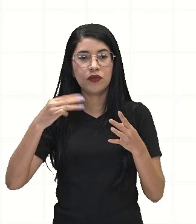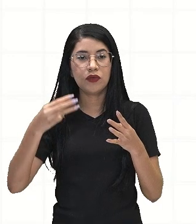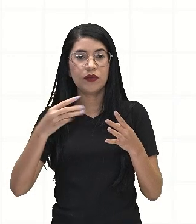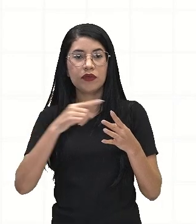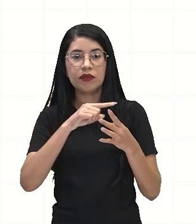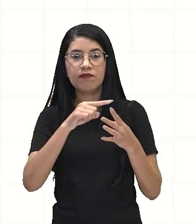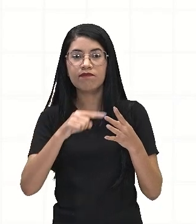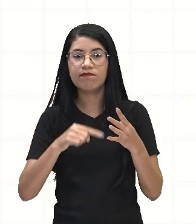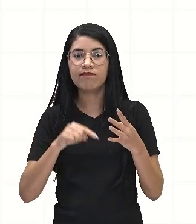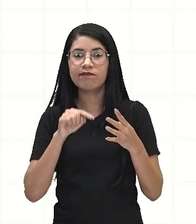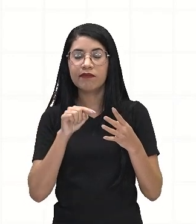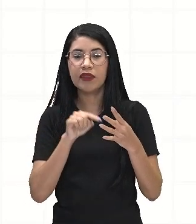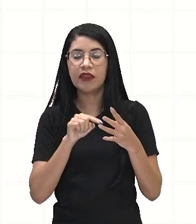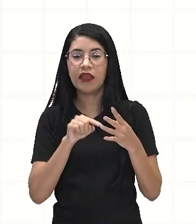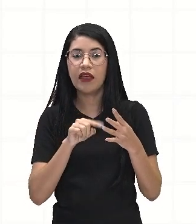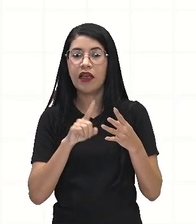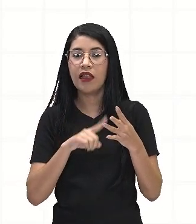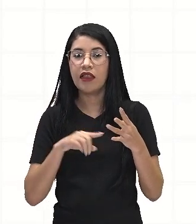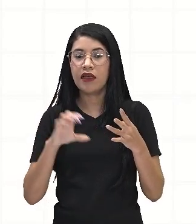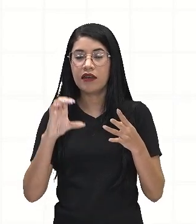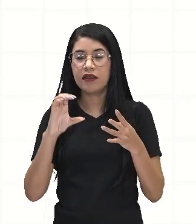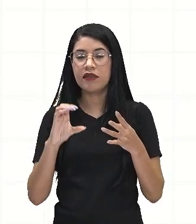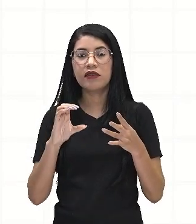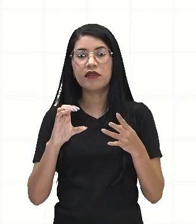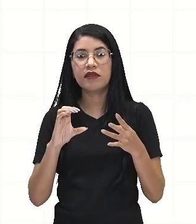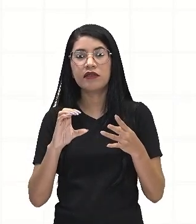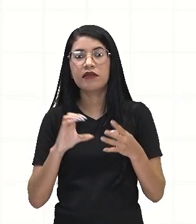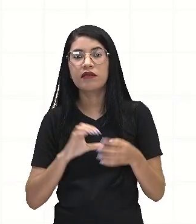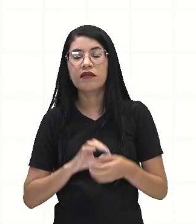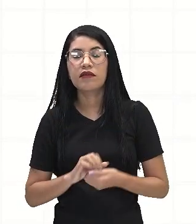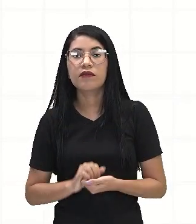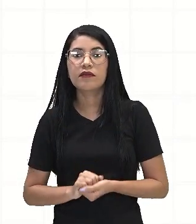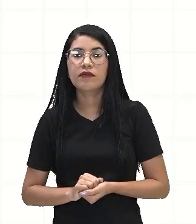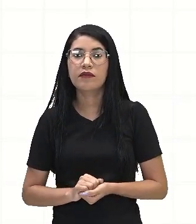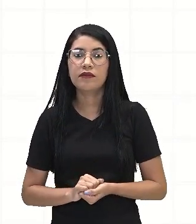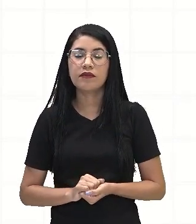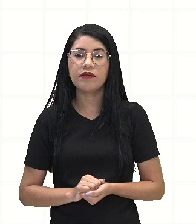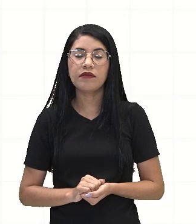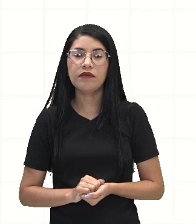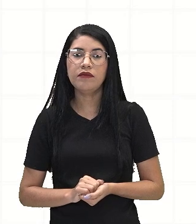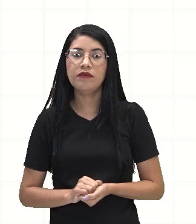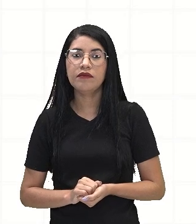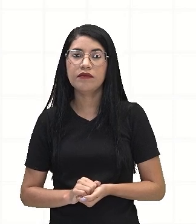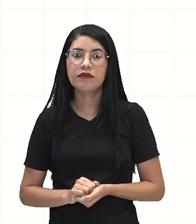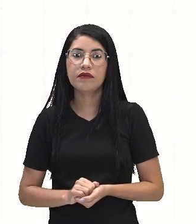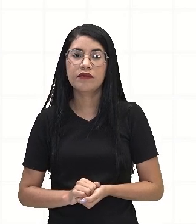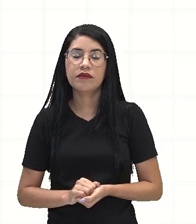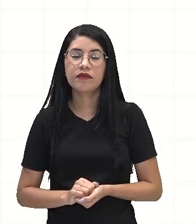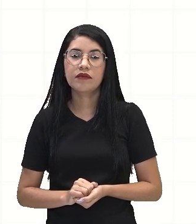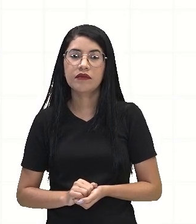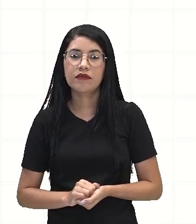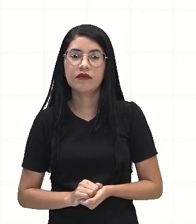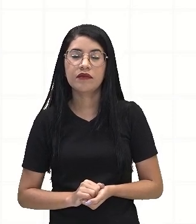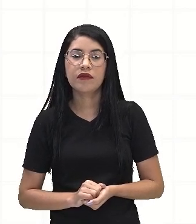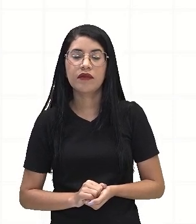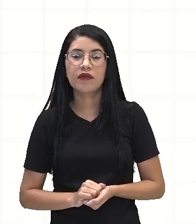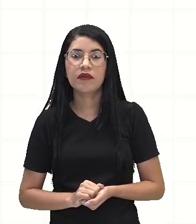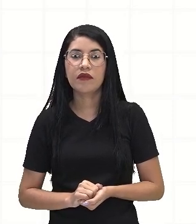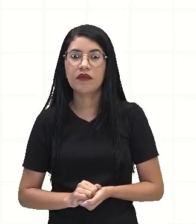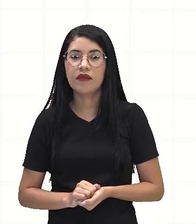cúbicos, né? Então, aqui a resposta vai ser a letra C, né? Metros